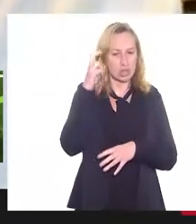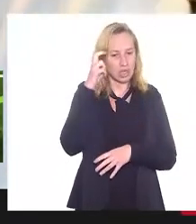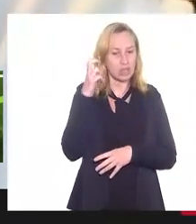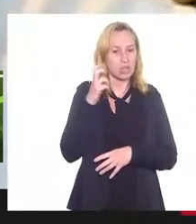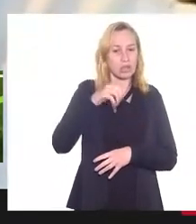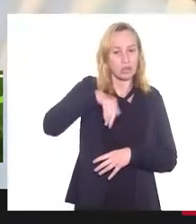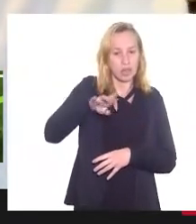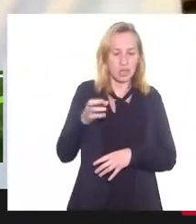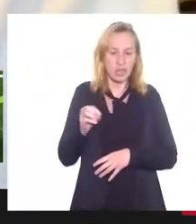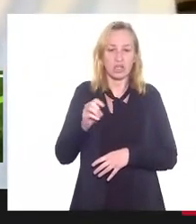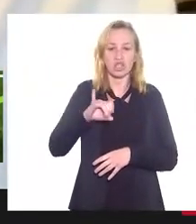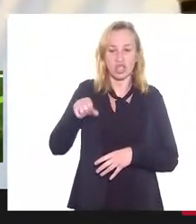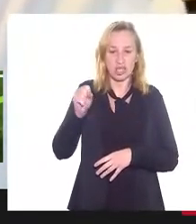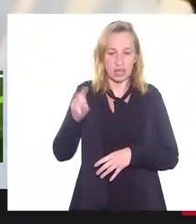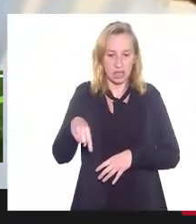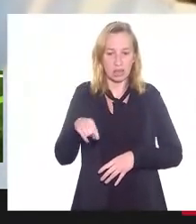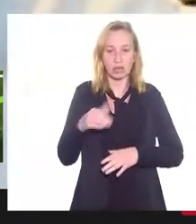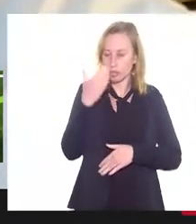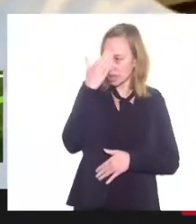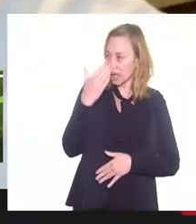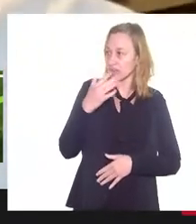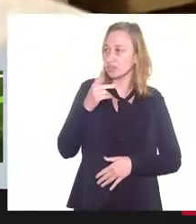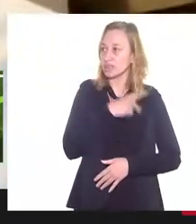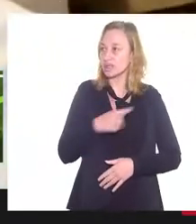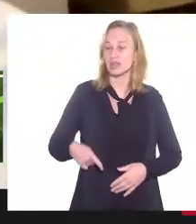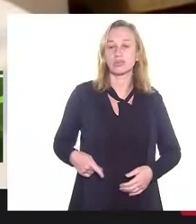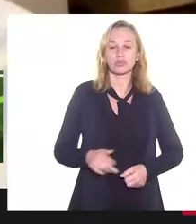do Jassanã Gonçalves. Obrigado, presidente.